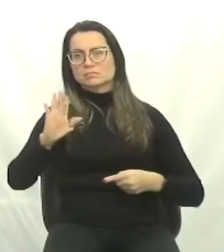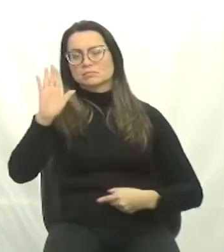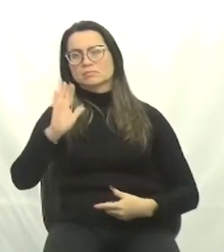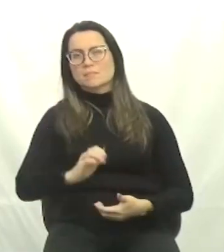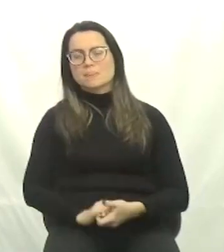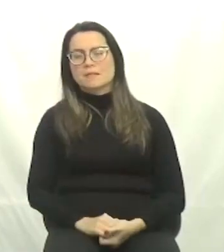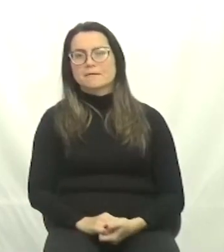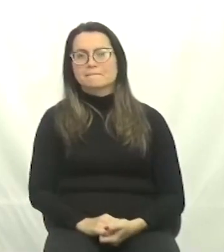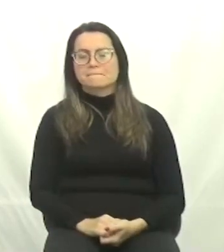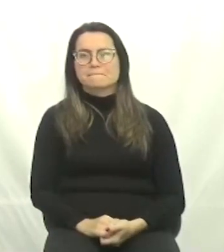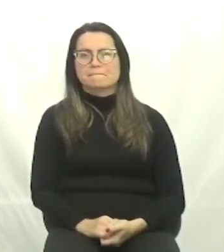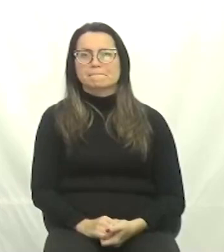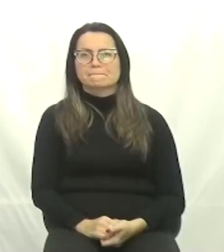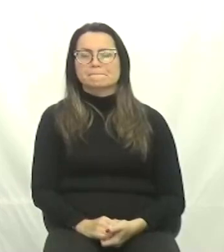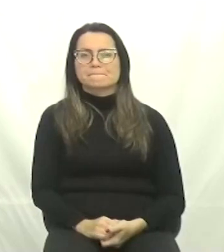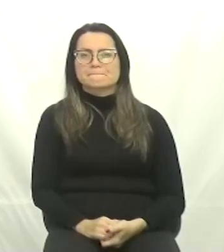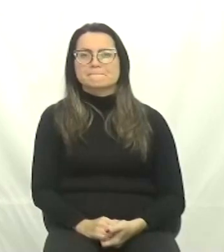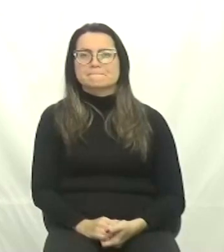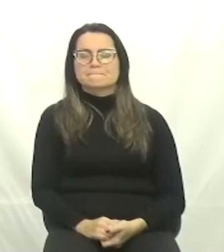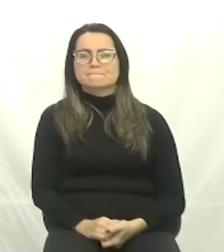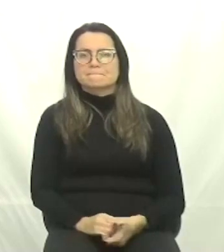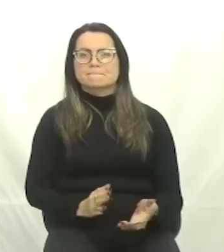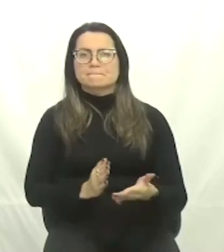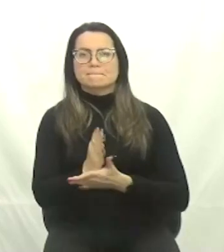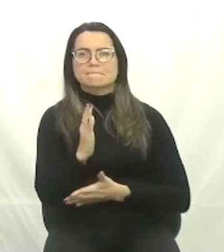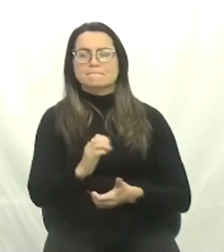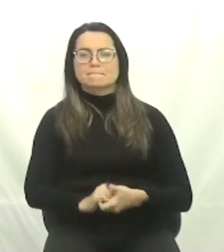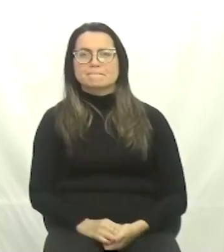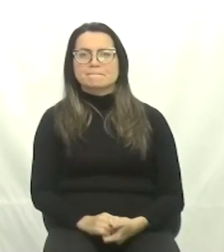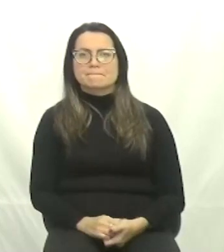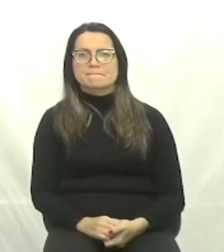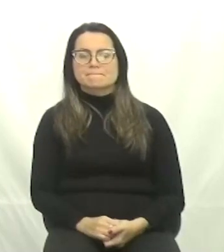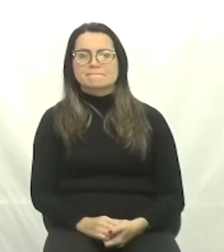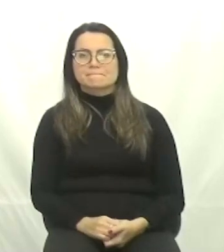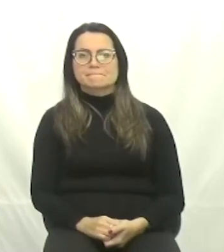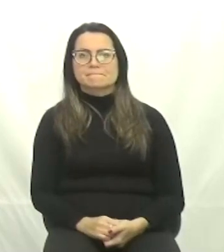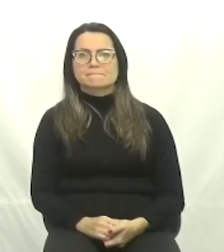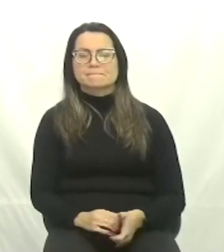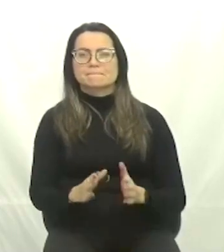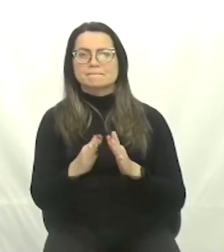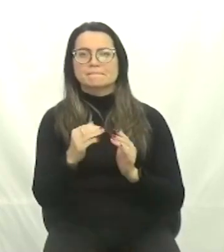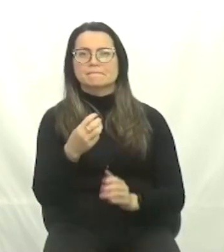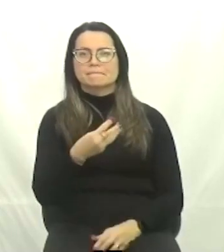favoráveis permaneçam como estão, os contrários se manifestem. Aprovado por unanimidade. Requerimento